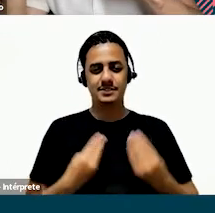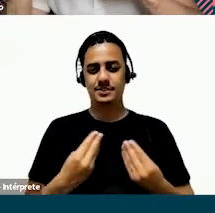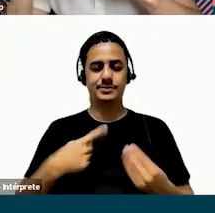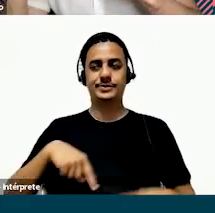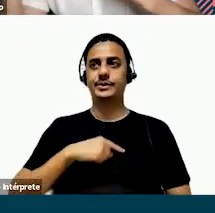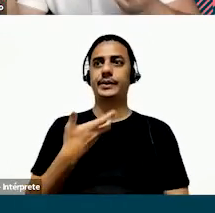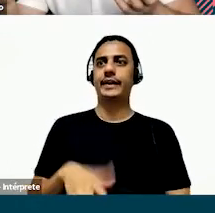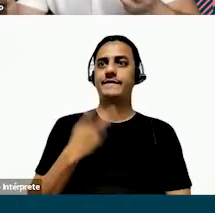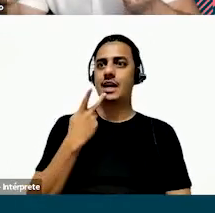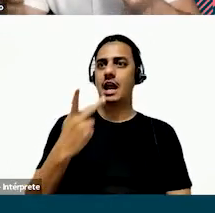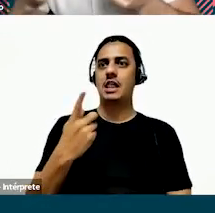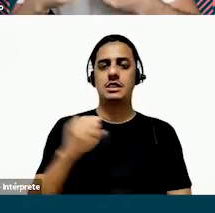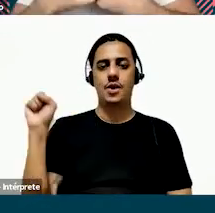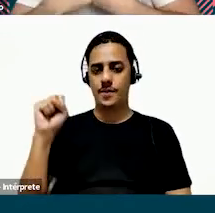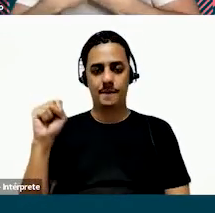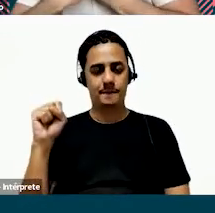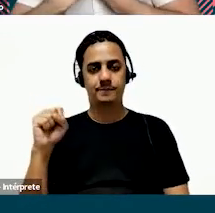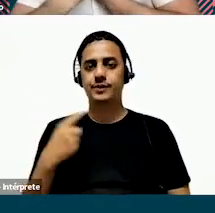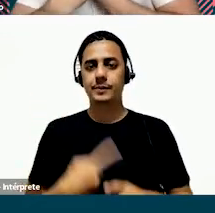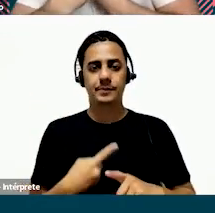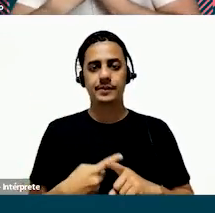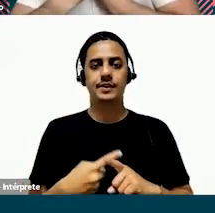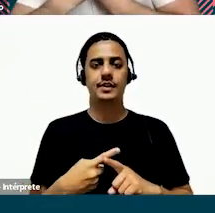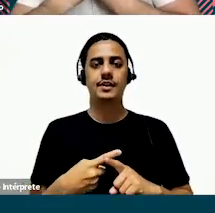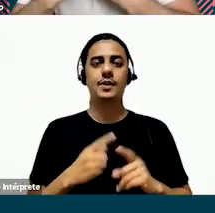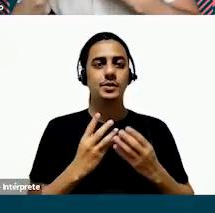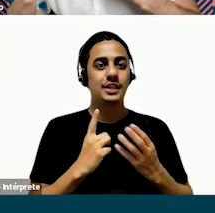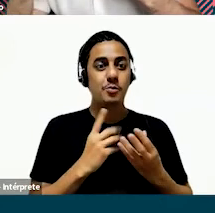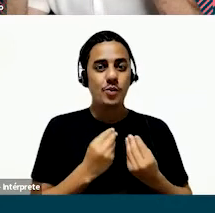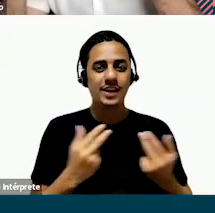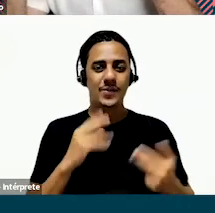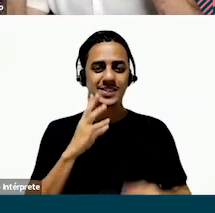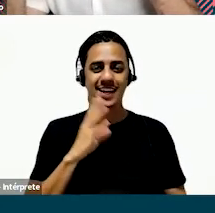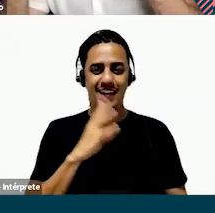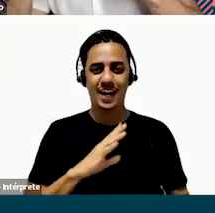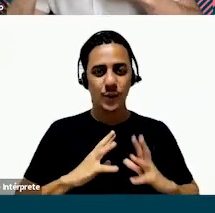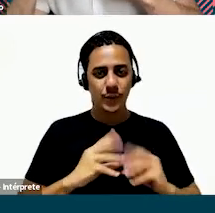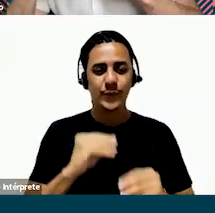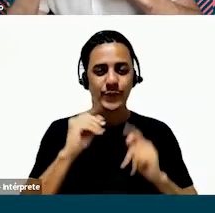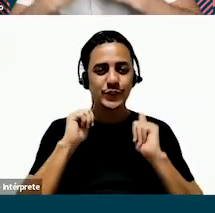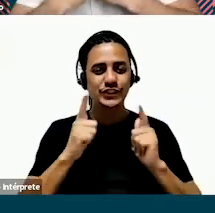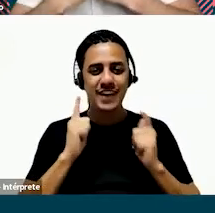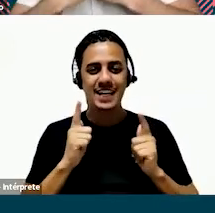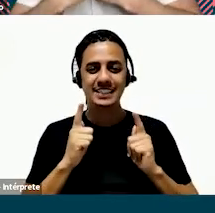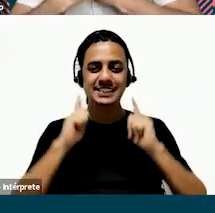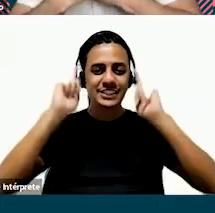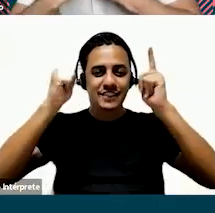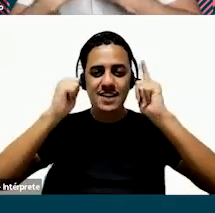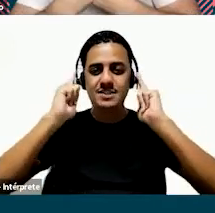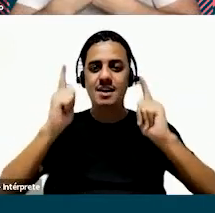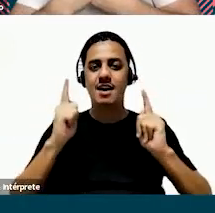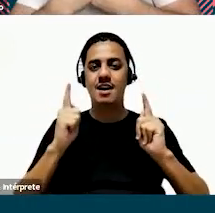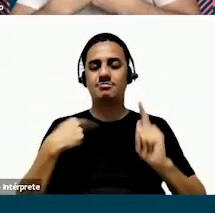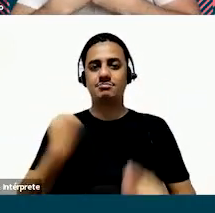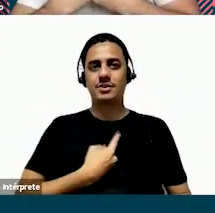conversa, a gente não queria dizer não, porque tudo era muito legal, assim, a gente via os minigames, era muito divertido, a gente tinha